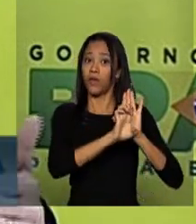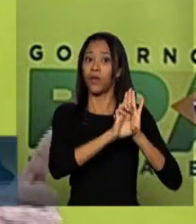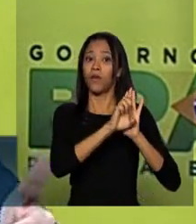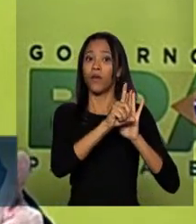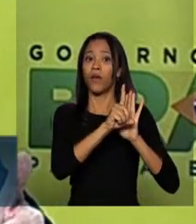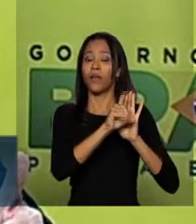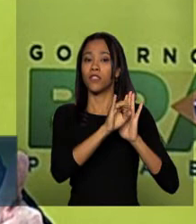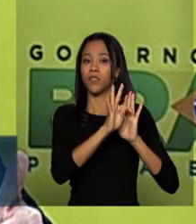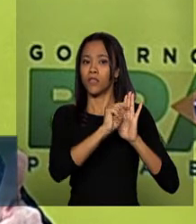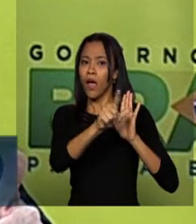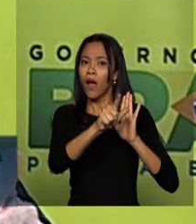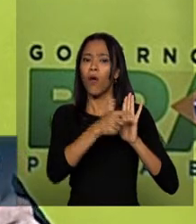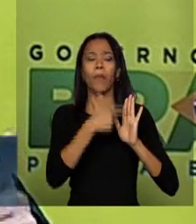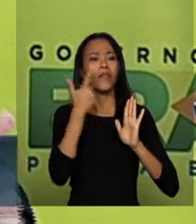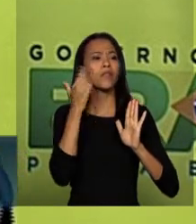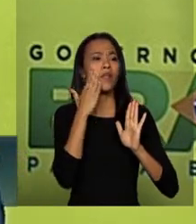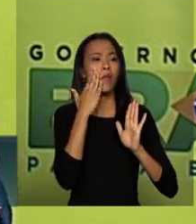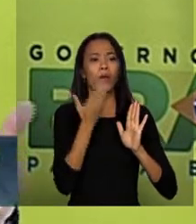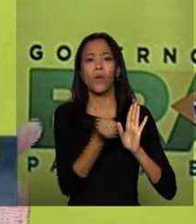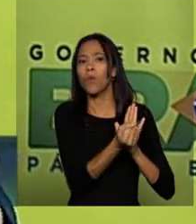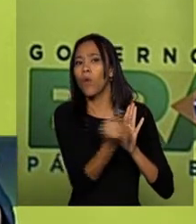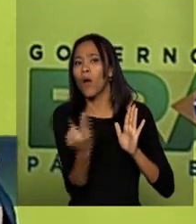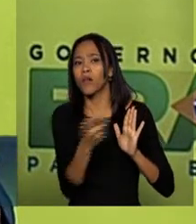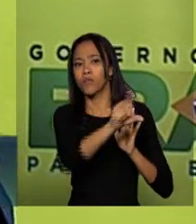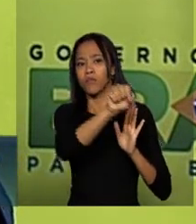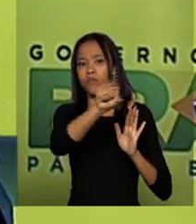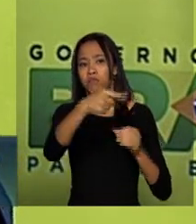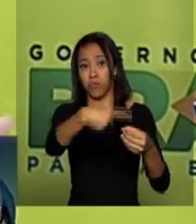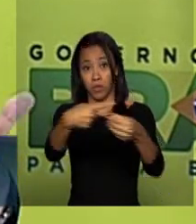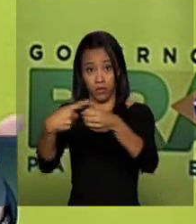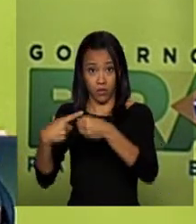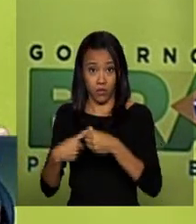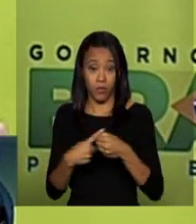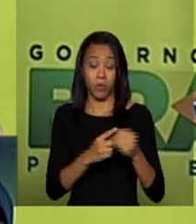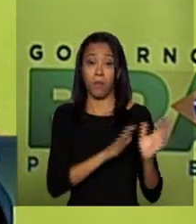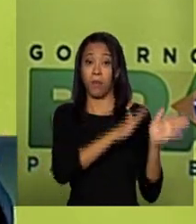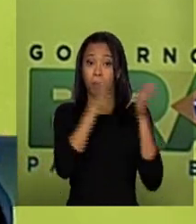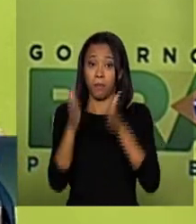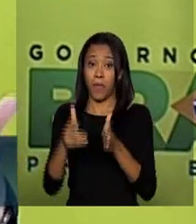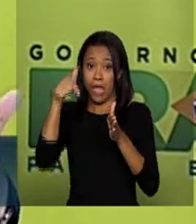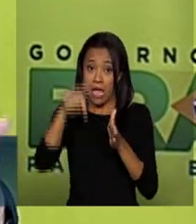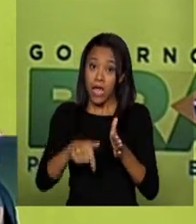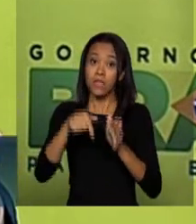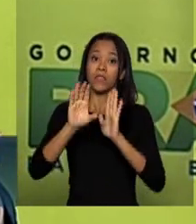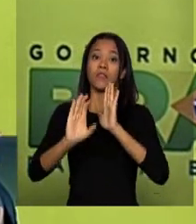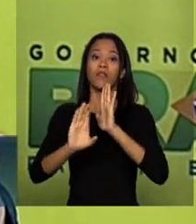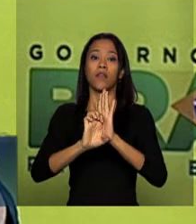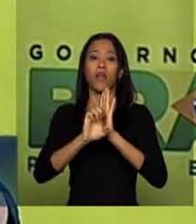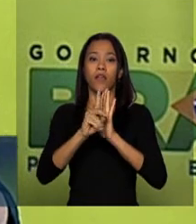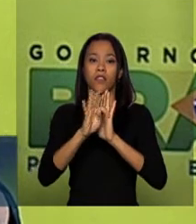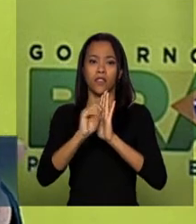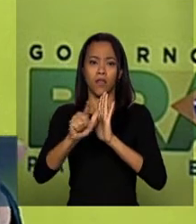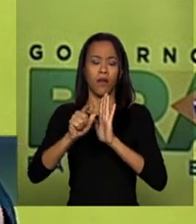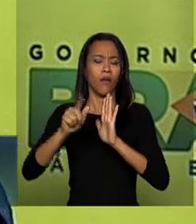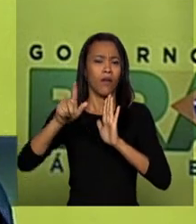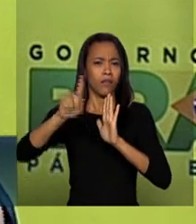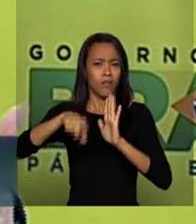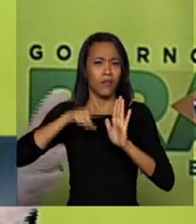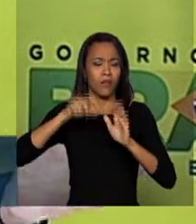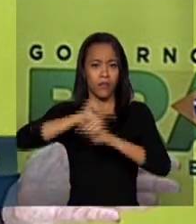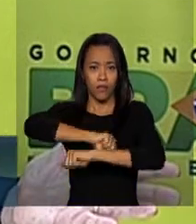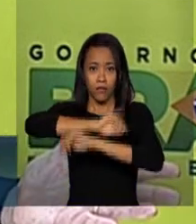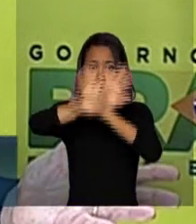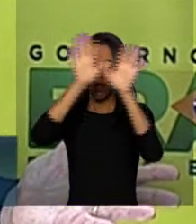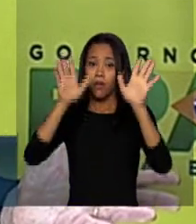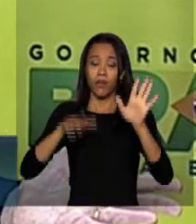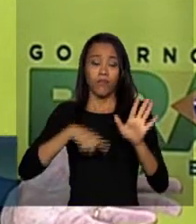edital, para a gente identificar os municípios, mas como esse edital tem um enfoque claro, não faz sentido a gente